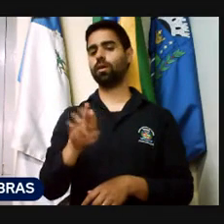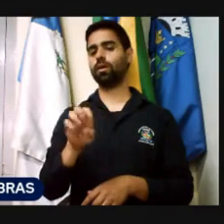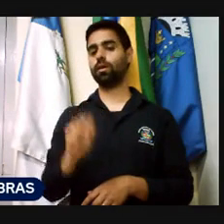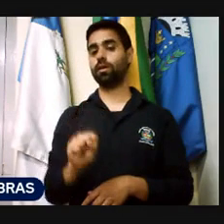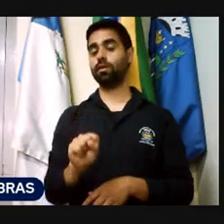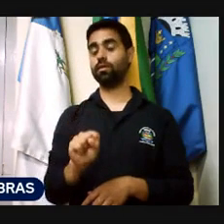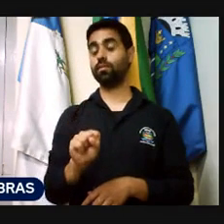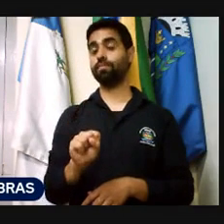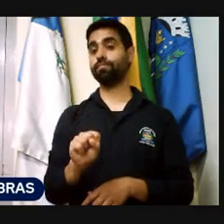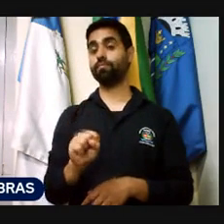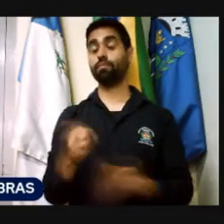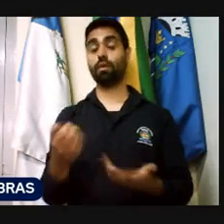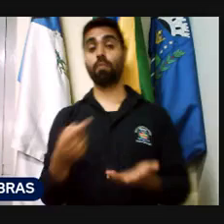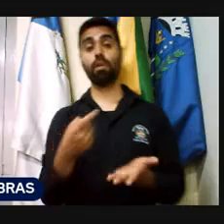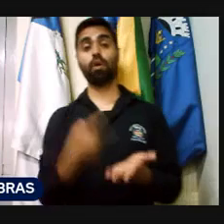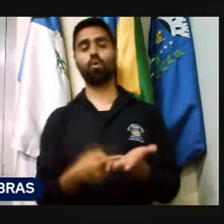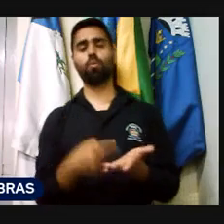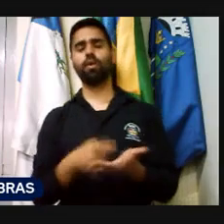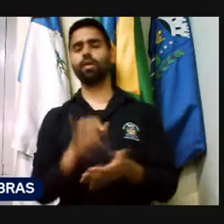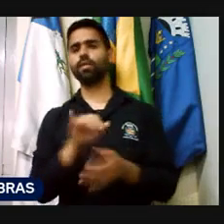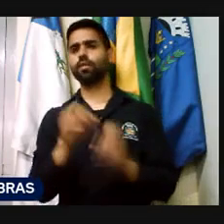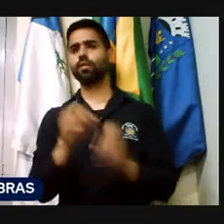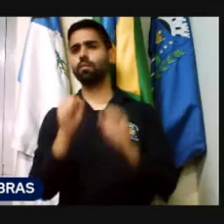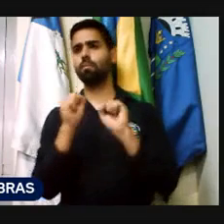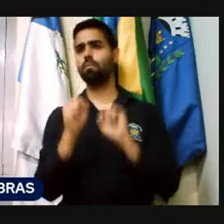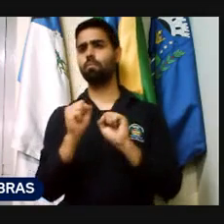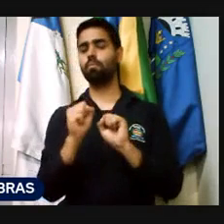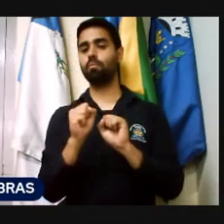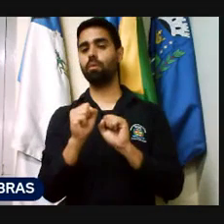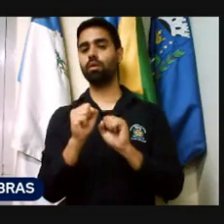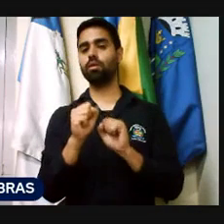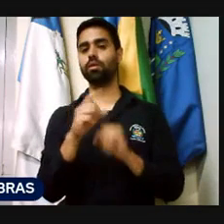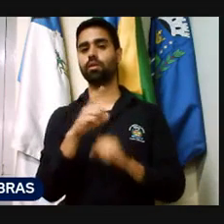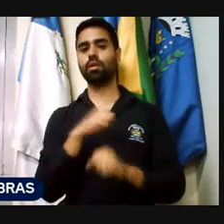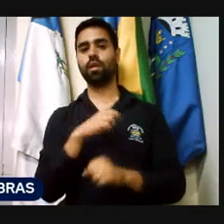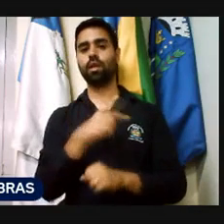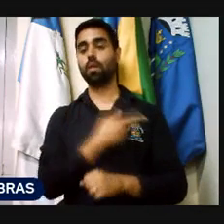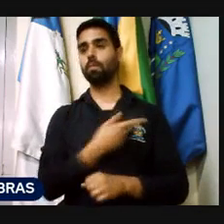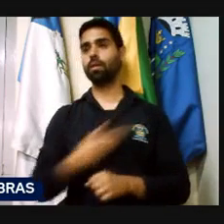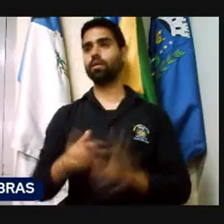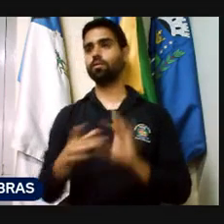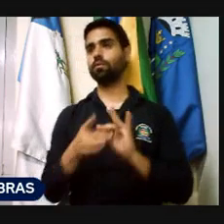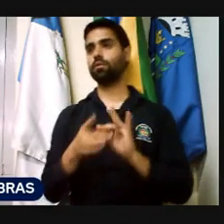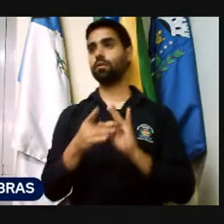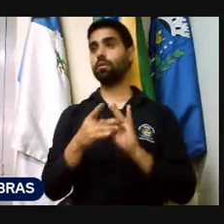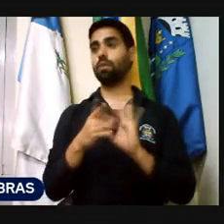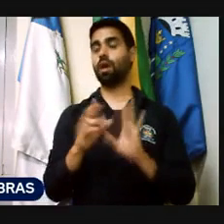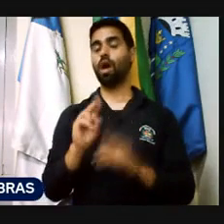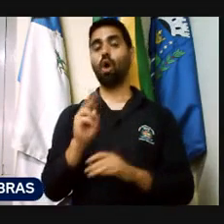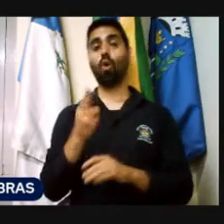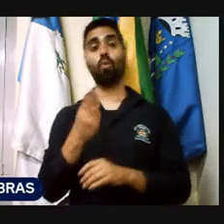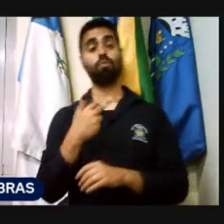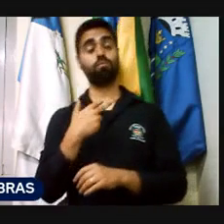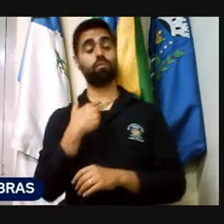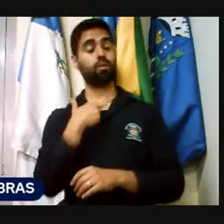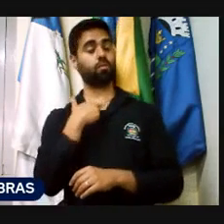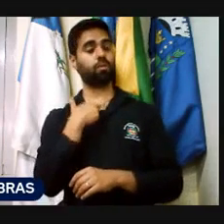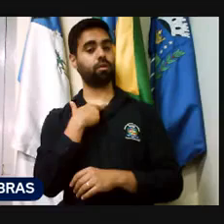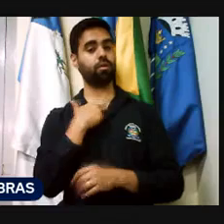para tratar da possibilidade da presidente estar autorizando ou não